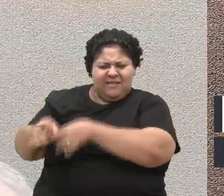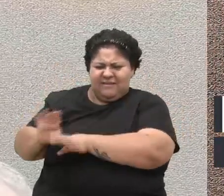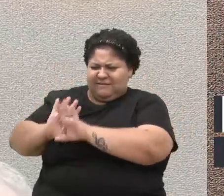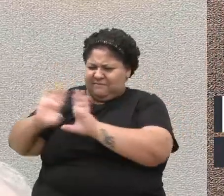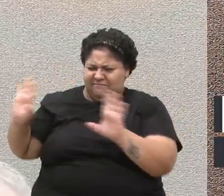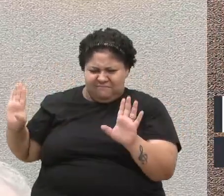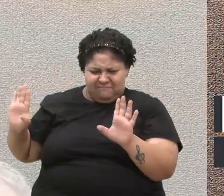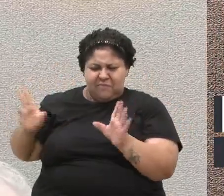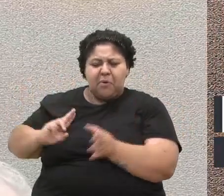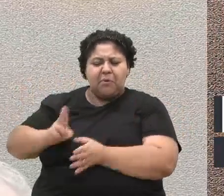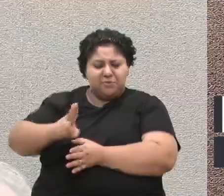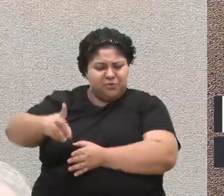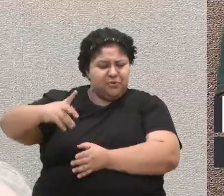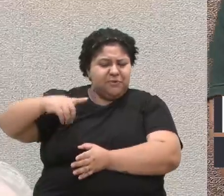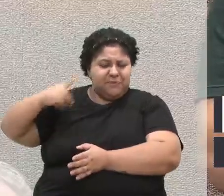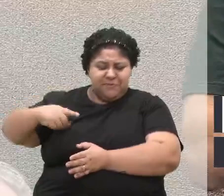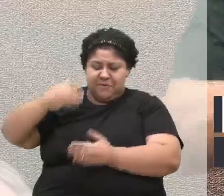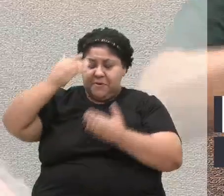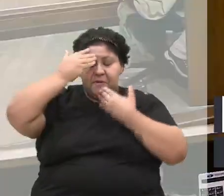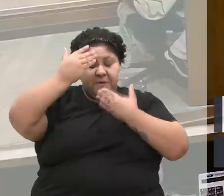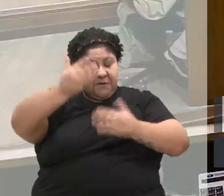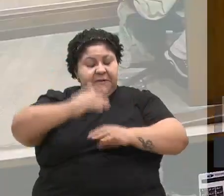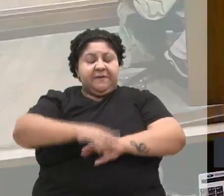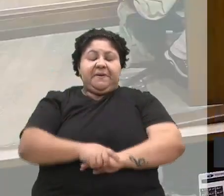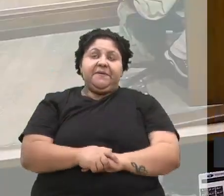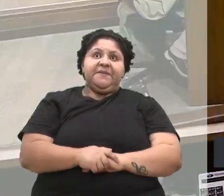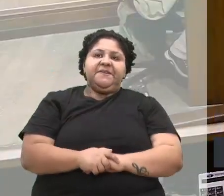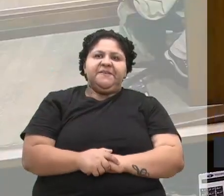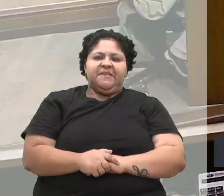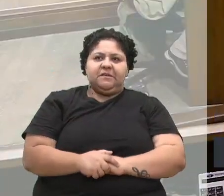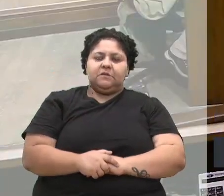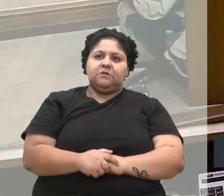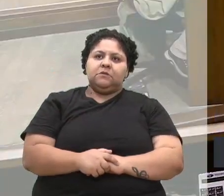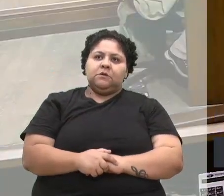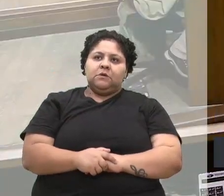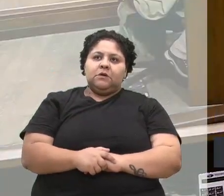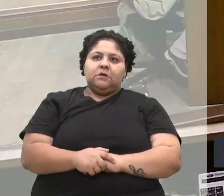advocacia. Obrigado, senhora presidente. Obrigada, vereador Alberto.